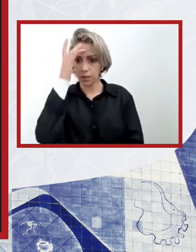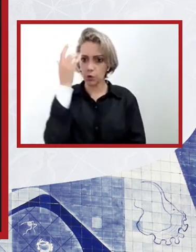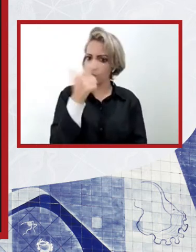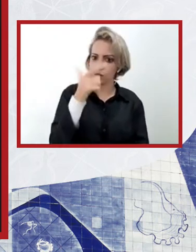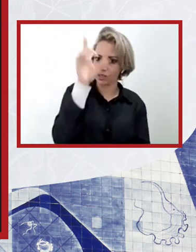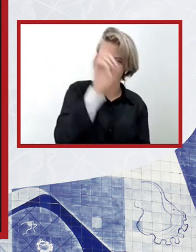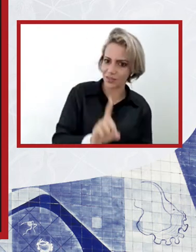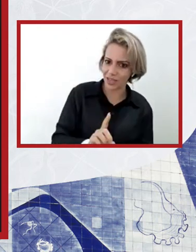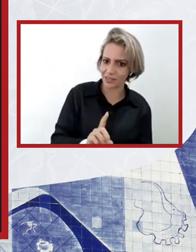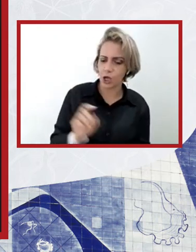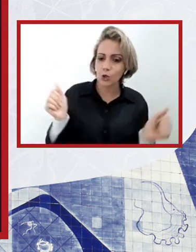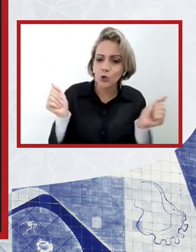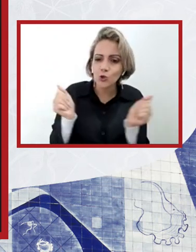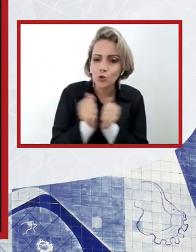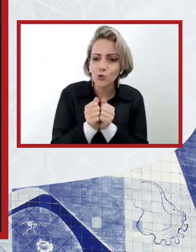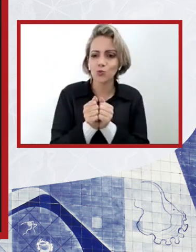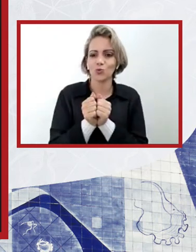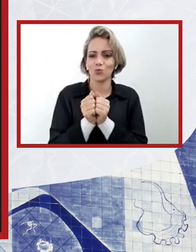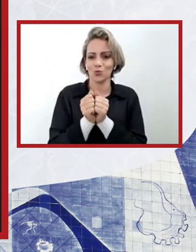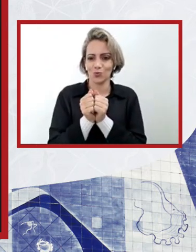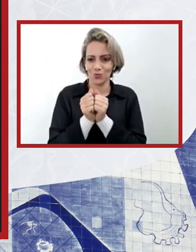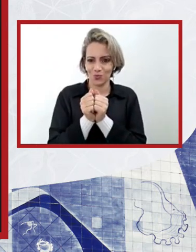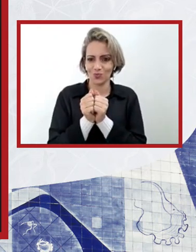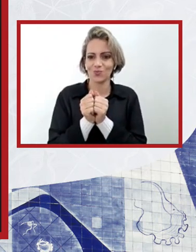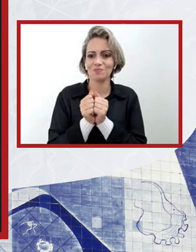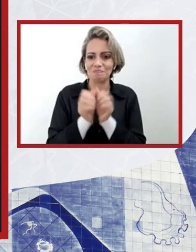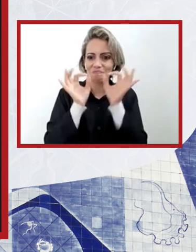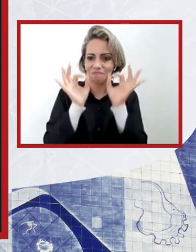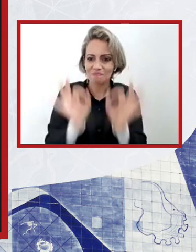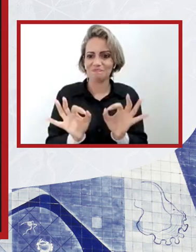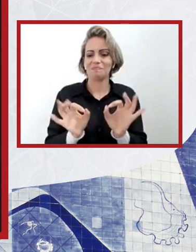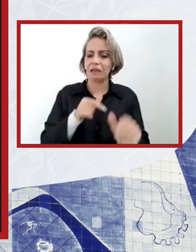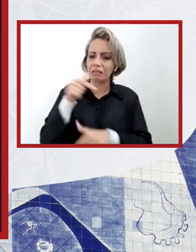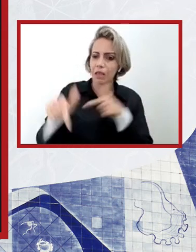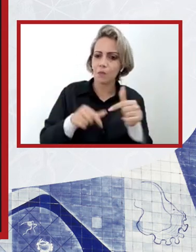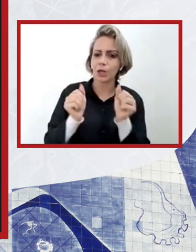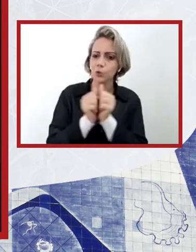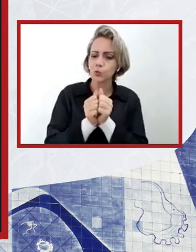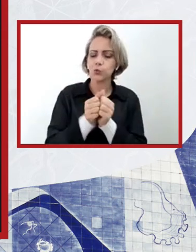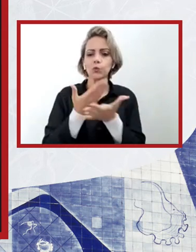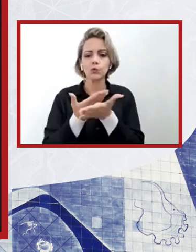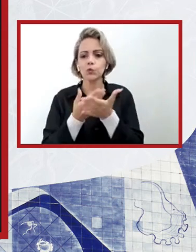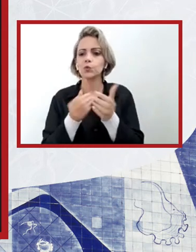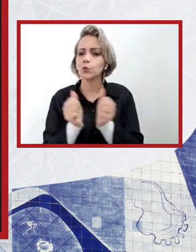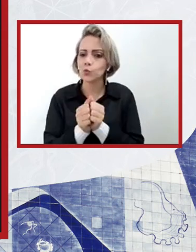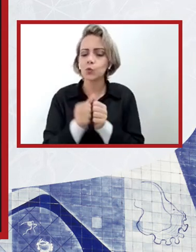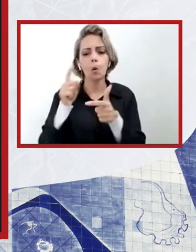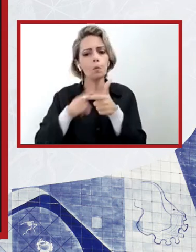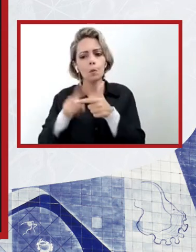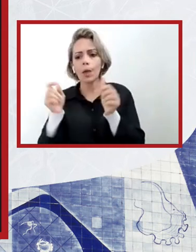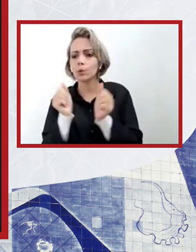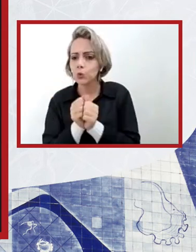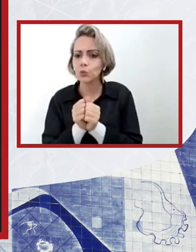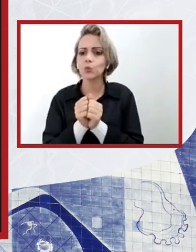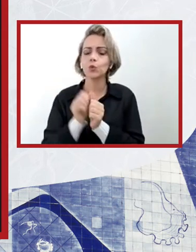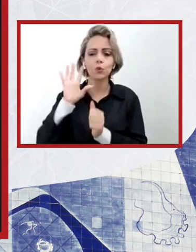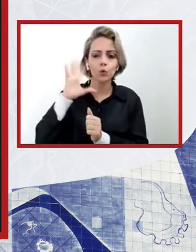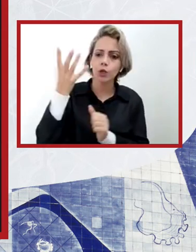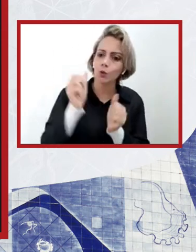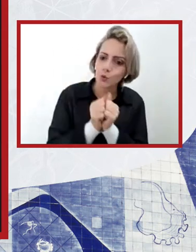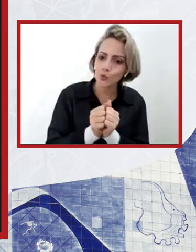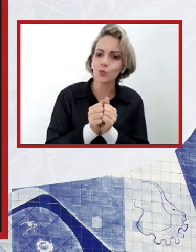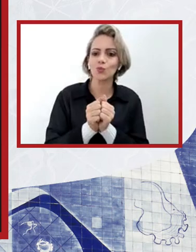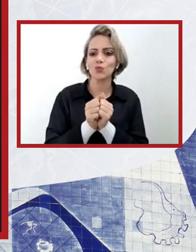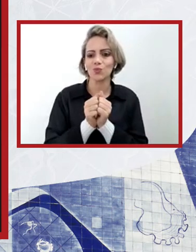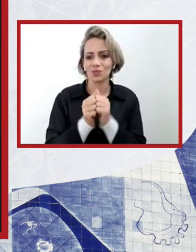formem uma irmandade. Trabalhem juntos, estudem juntos, tenham problemas juntos, tenham soluções juntos.